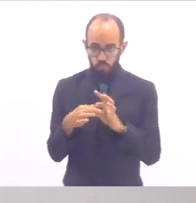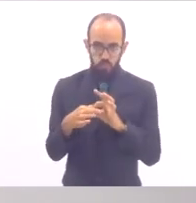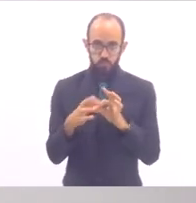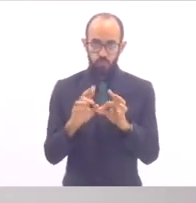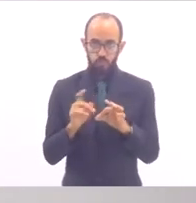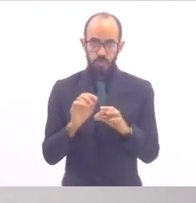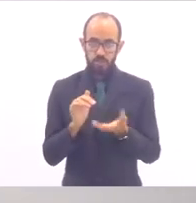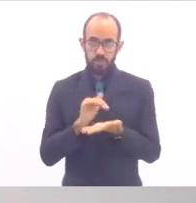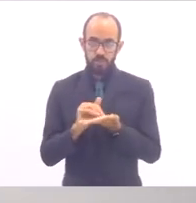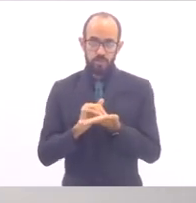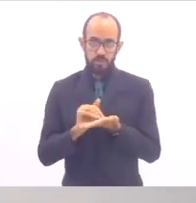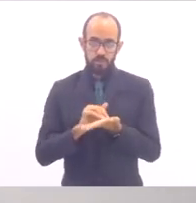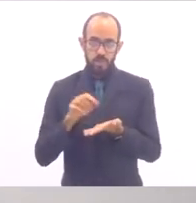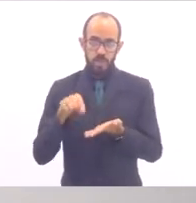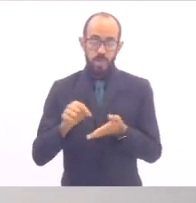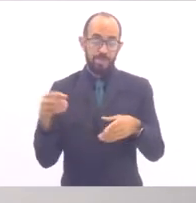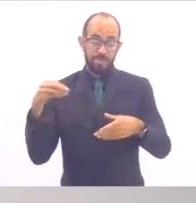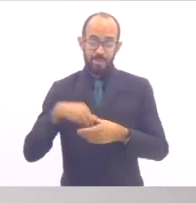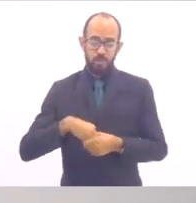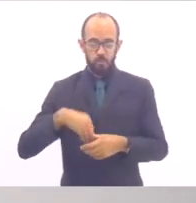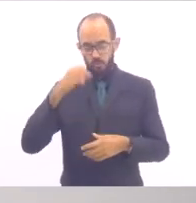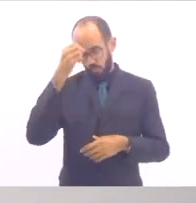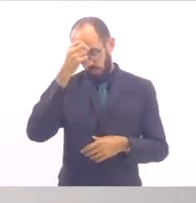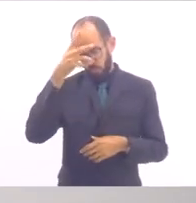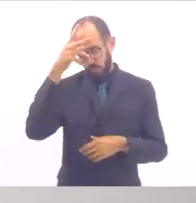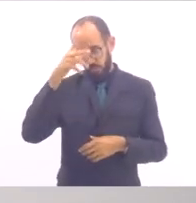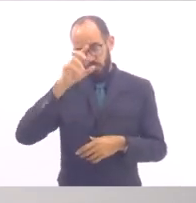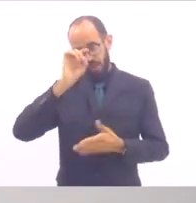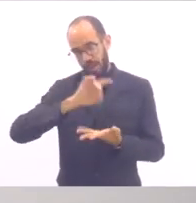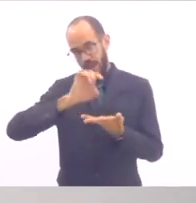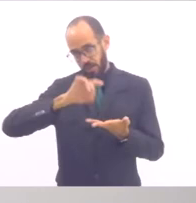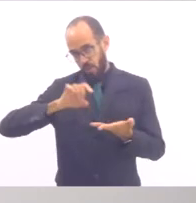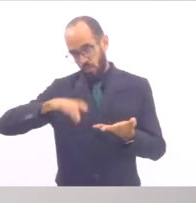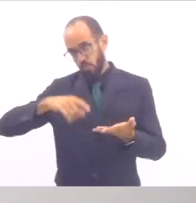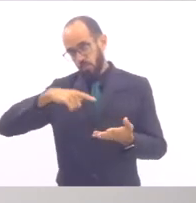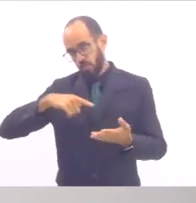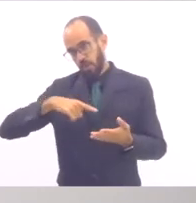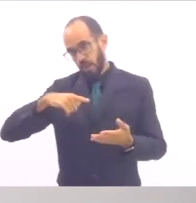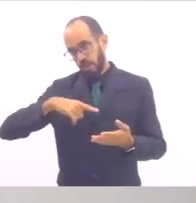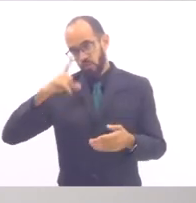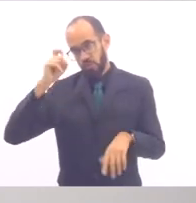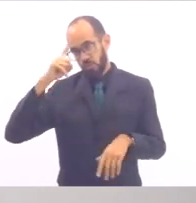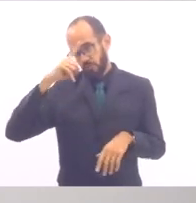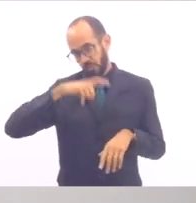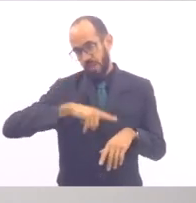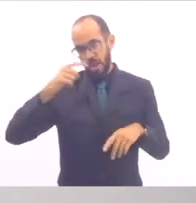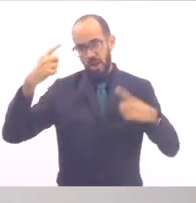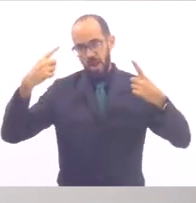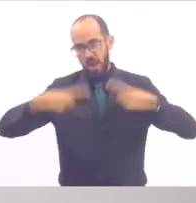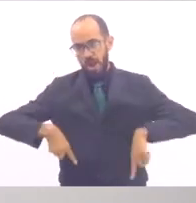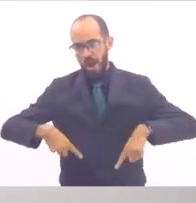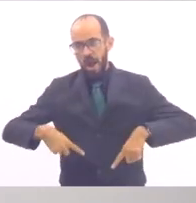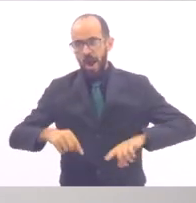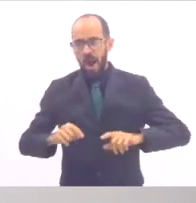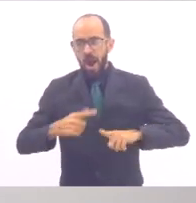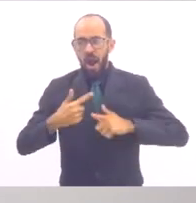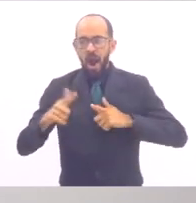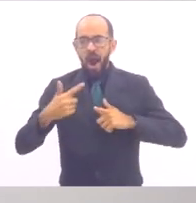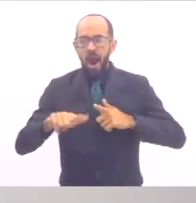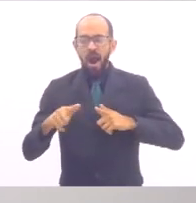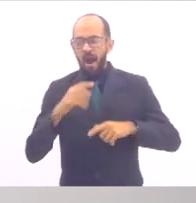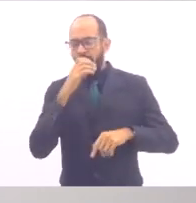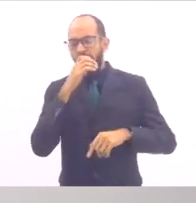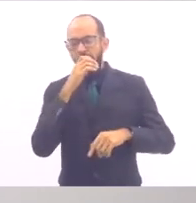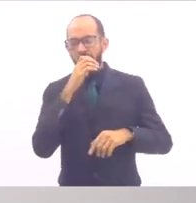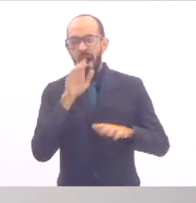secretaria, é lá no município, porque cada município tem a sua particularidade, ele tem os seus desafios e seus problemas. Então,